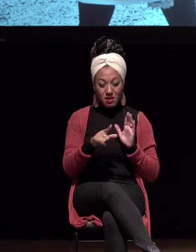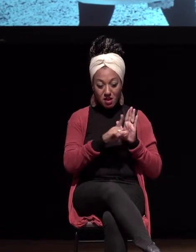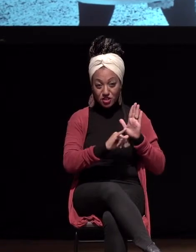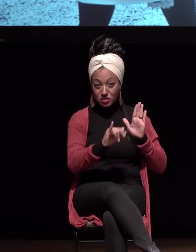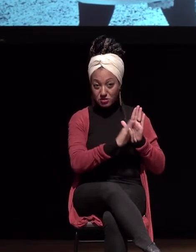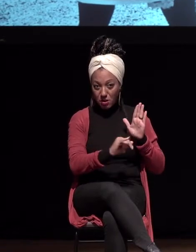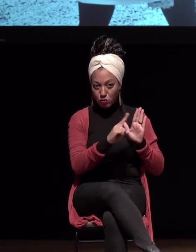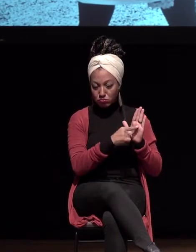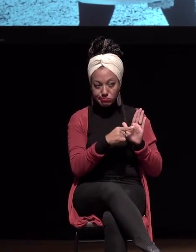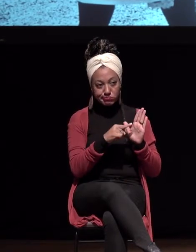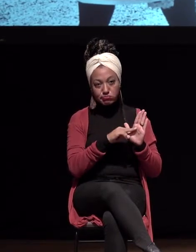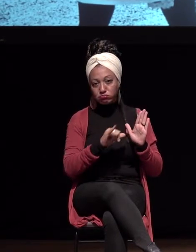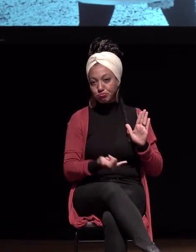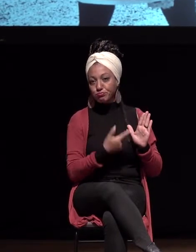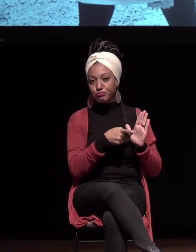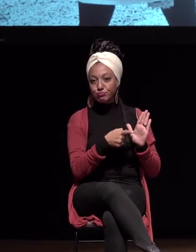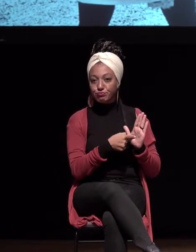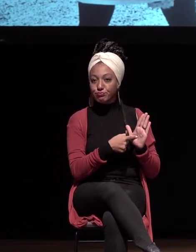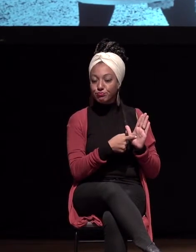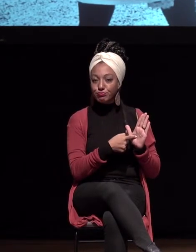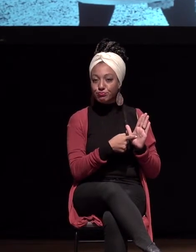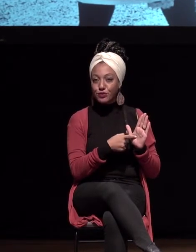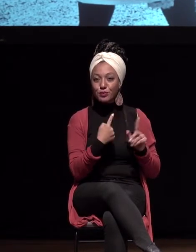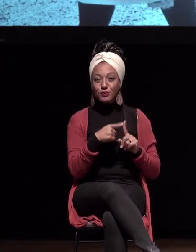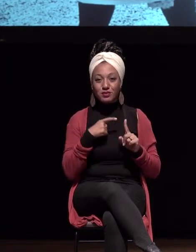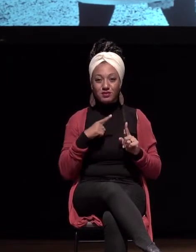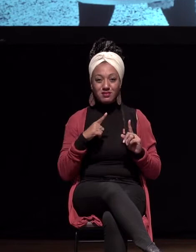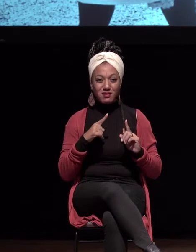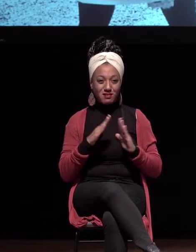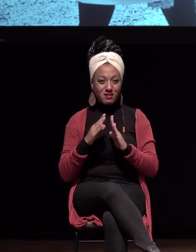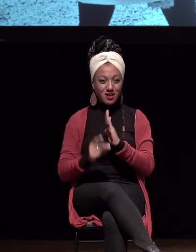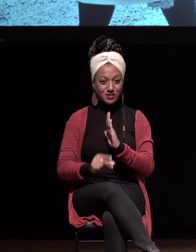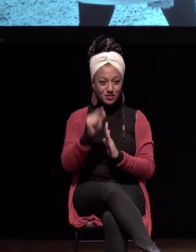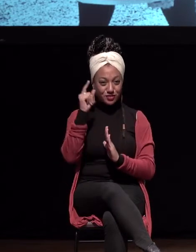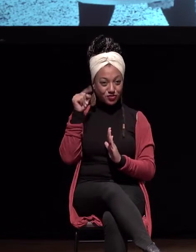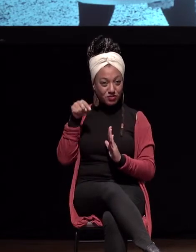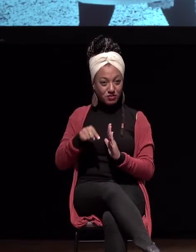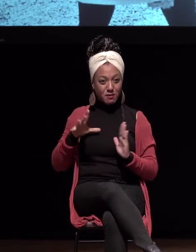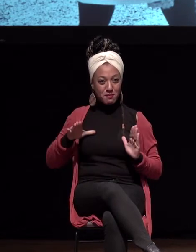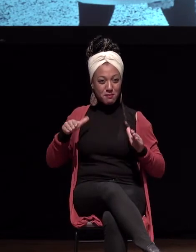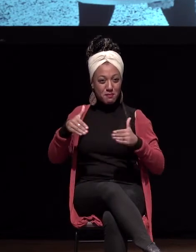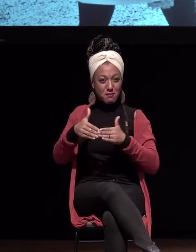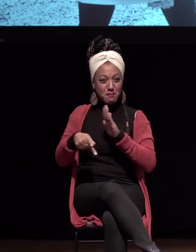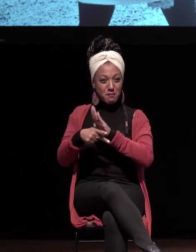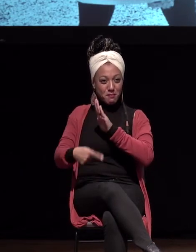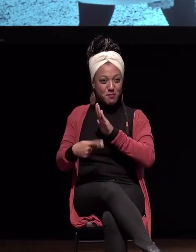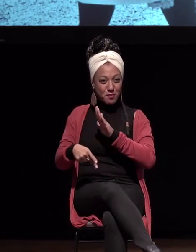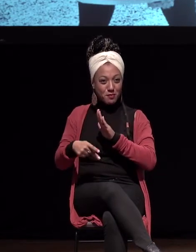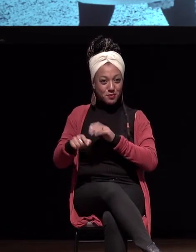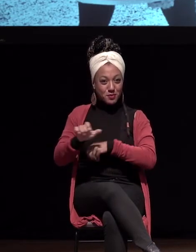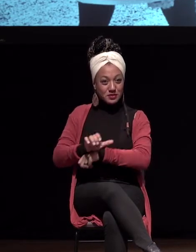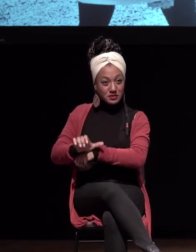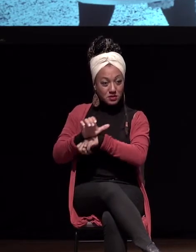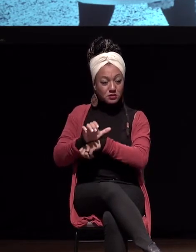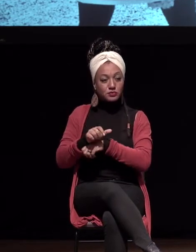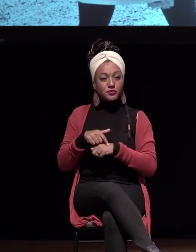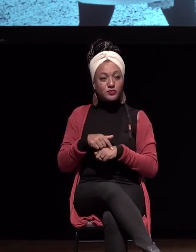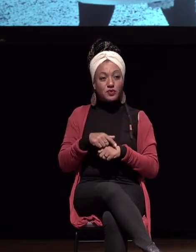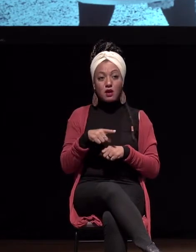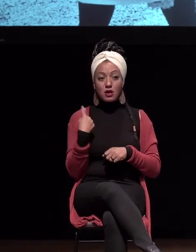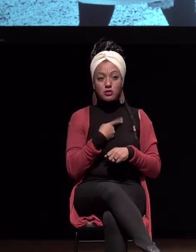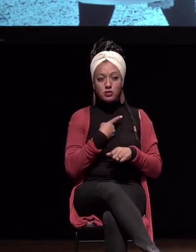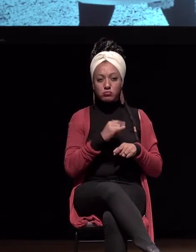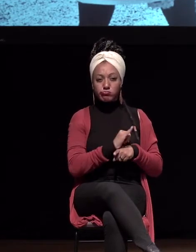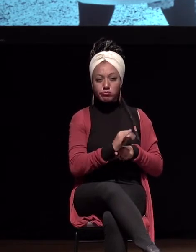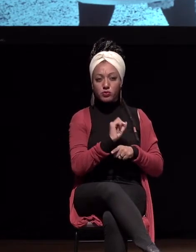editais no que tange aos patrimônios, e a gente tem que dizer, cobrar. Olha, a gente escreve edital, você